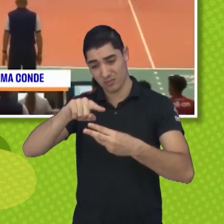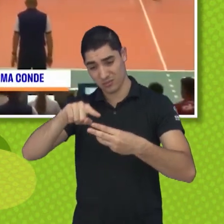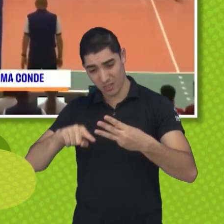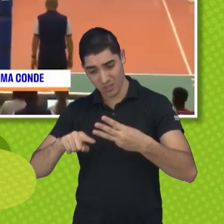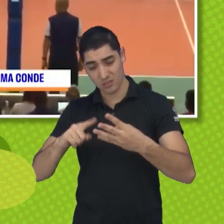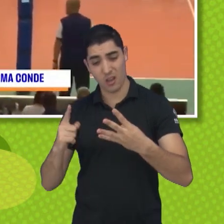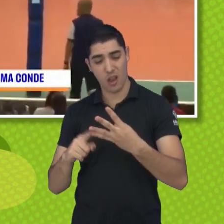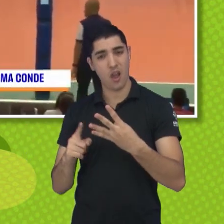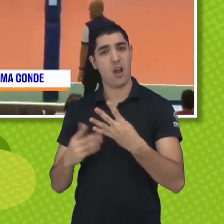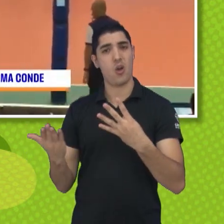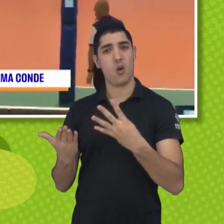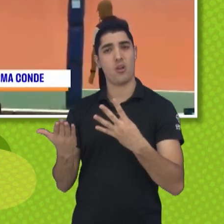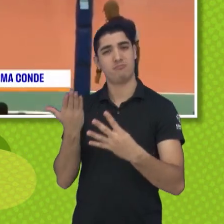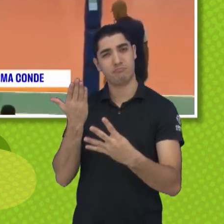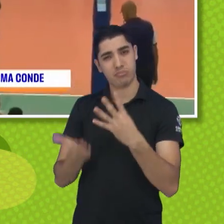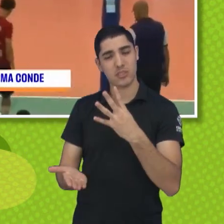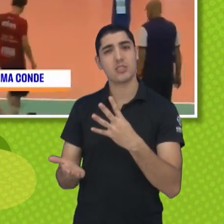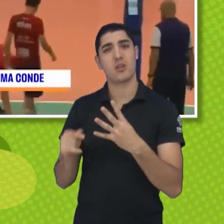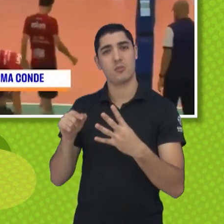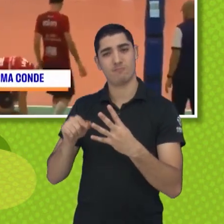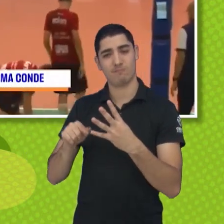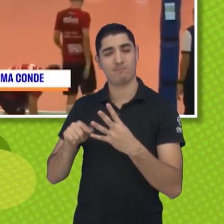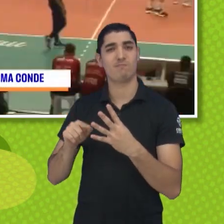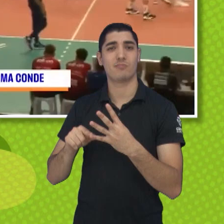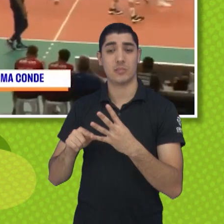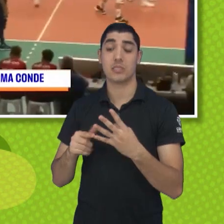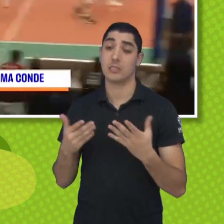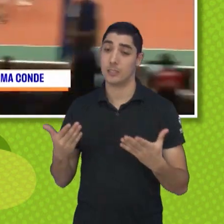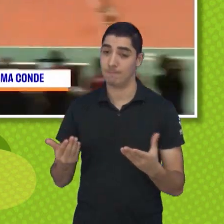aí pro time argentino, que tira